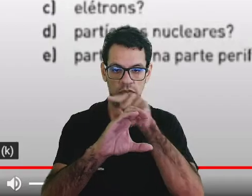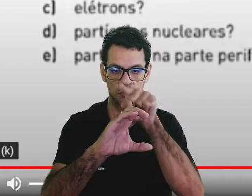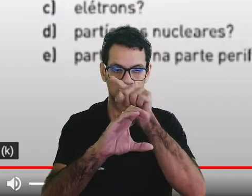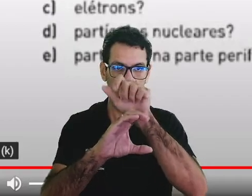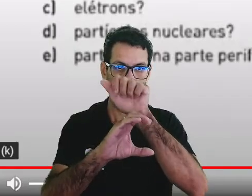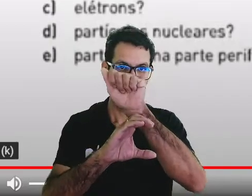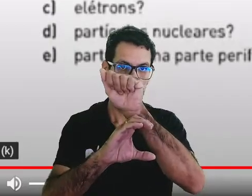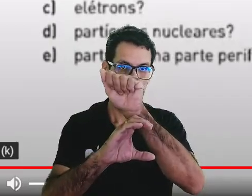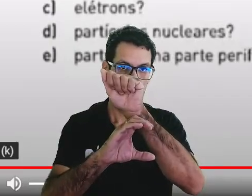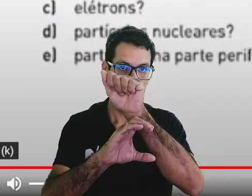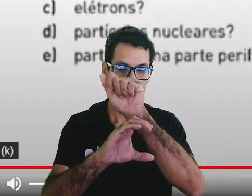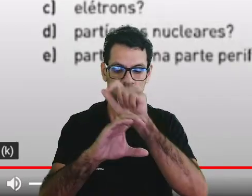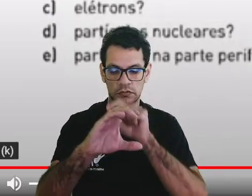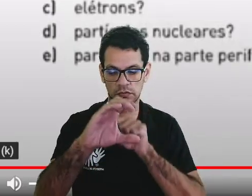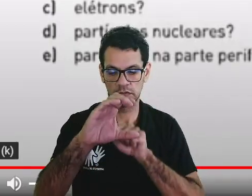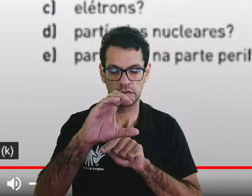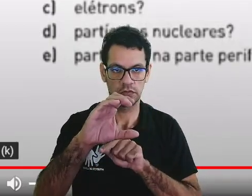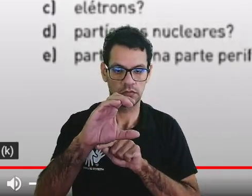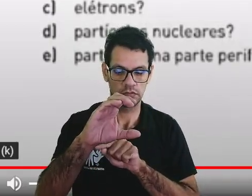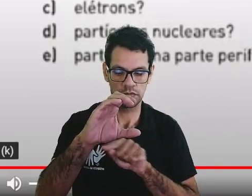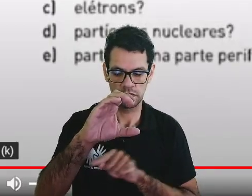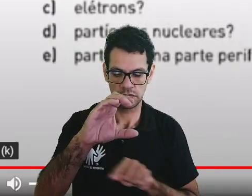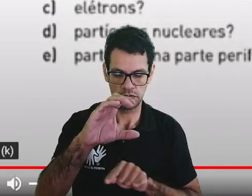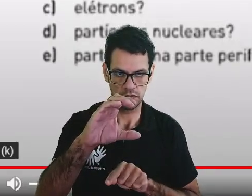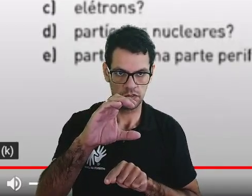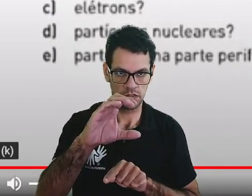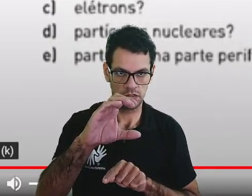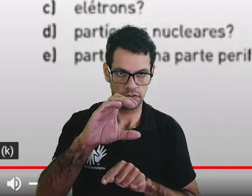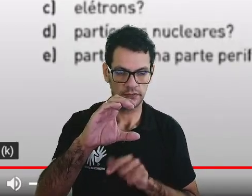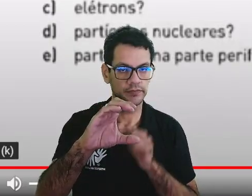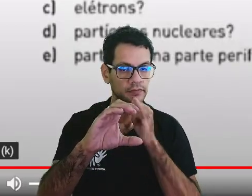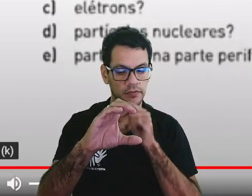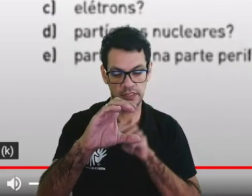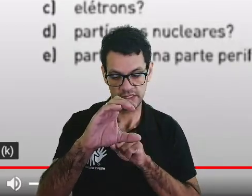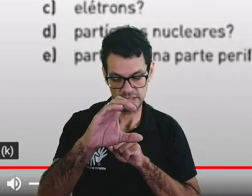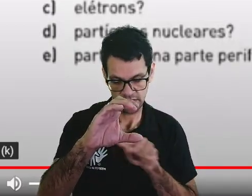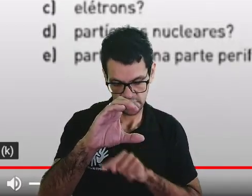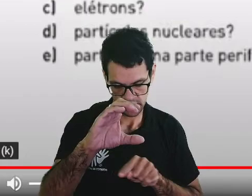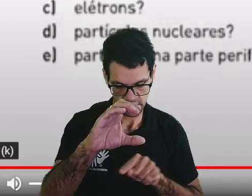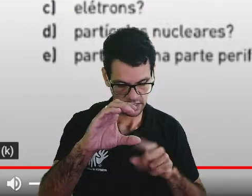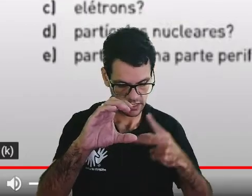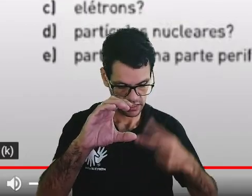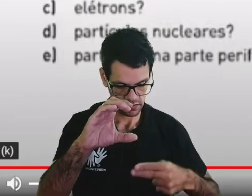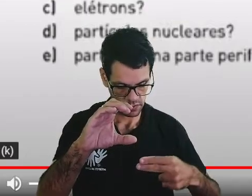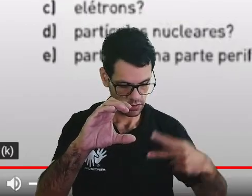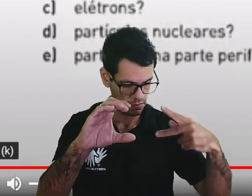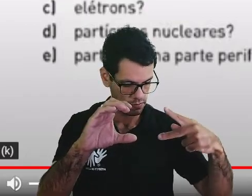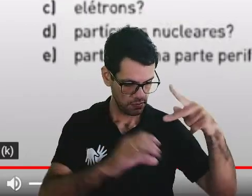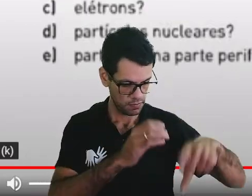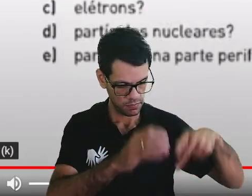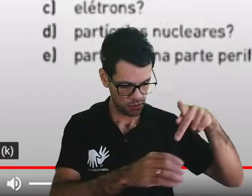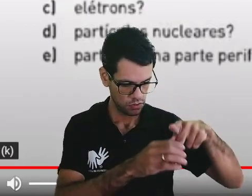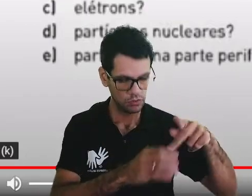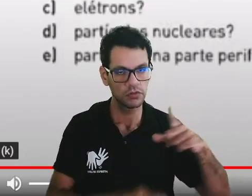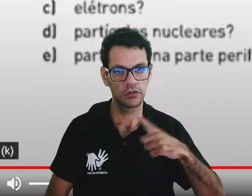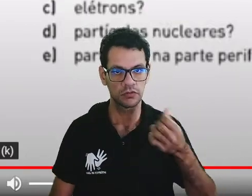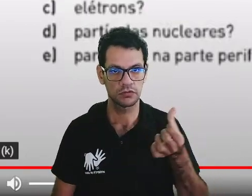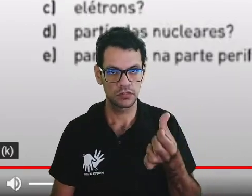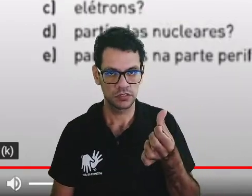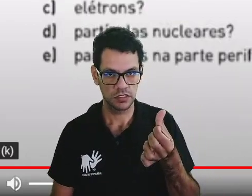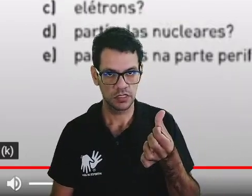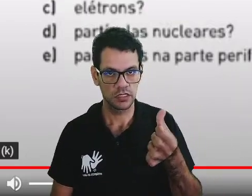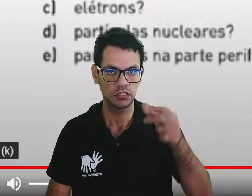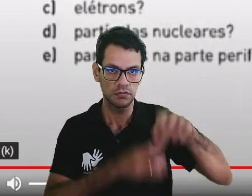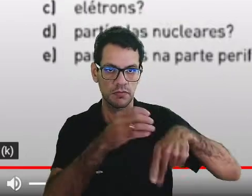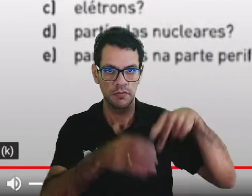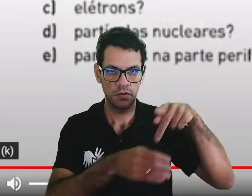e embaixo a gente tem representado Z. Se Z é igual a prótons, então ele tem 6 prótons. Se